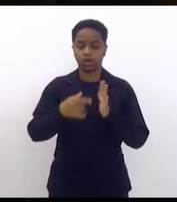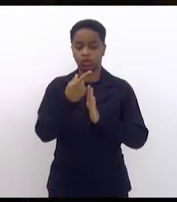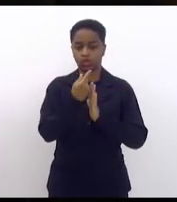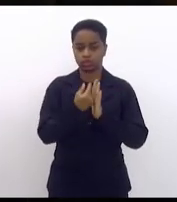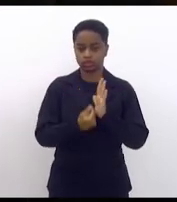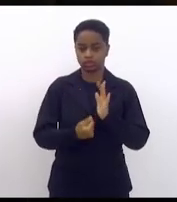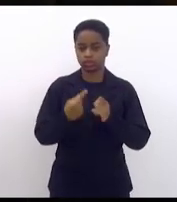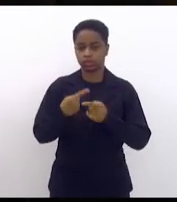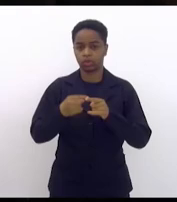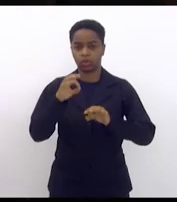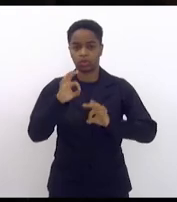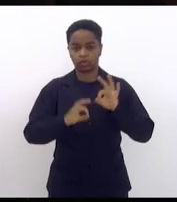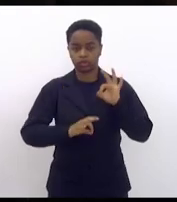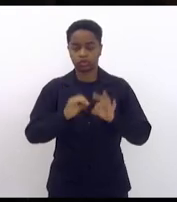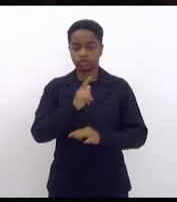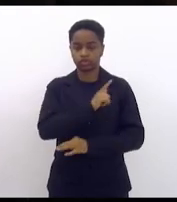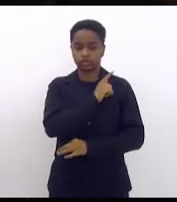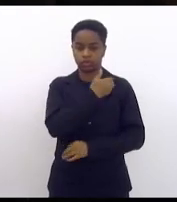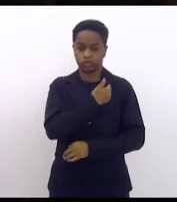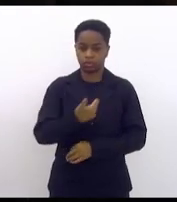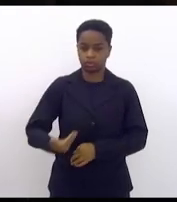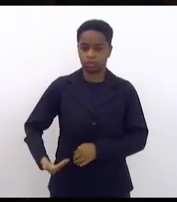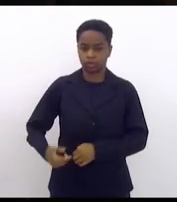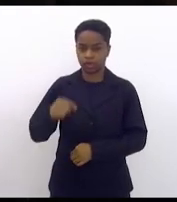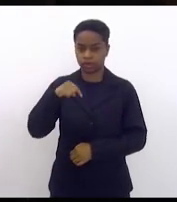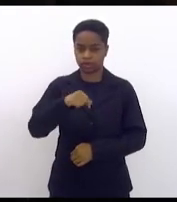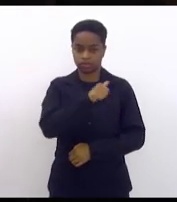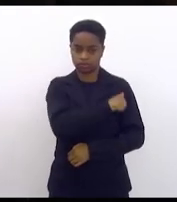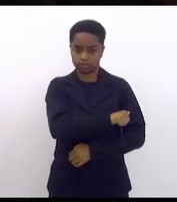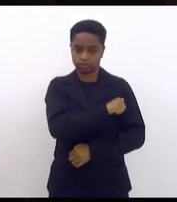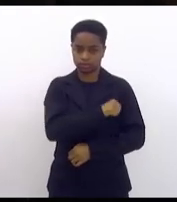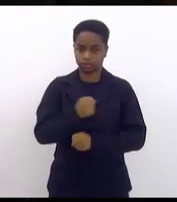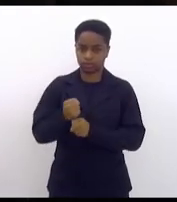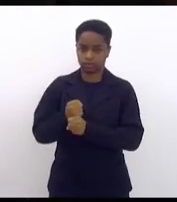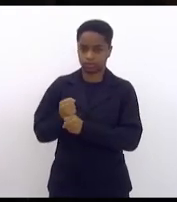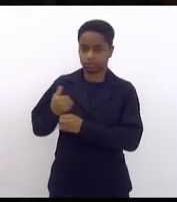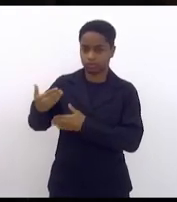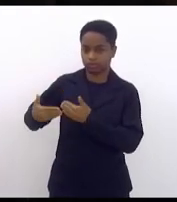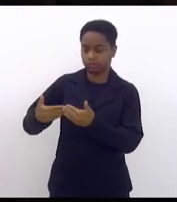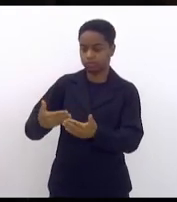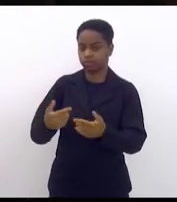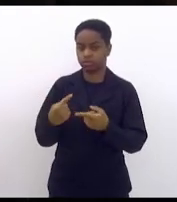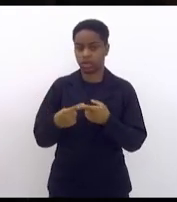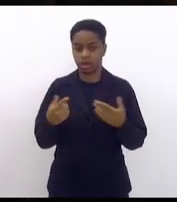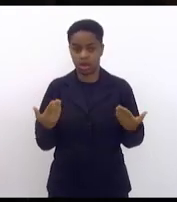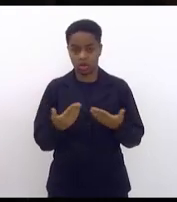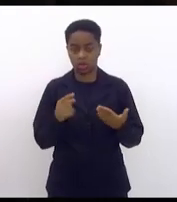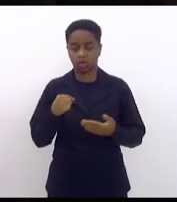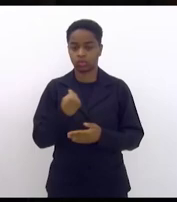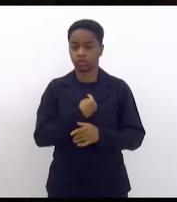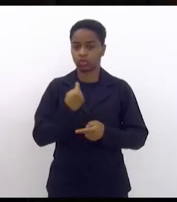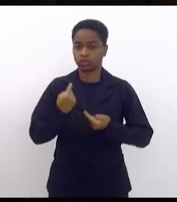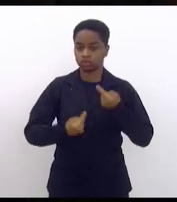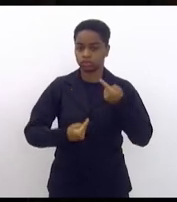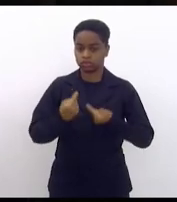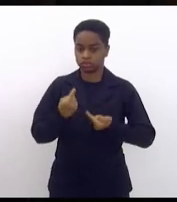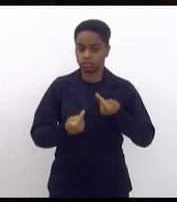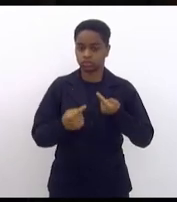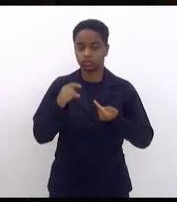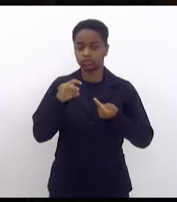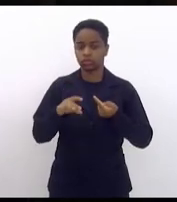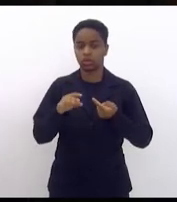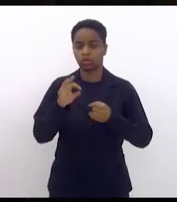organizar a gestão pública do Estado do Rio de Janeiro nos próximos anos. A gente, nesse momento, discute não só o